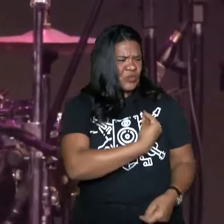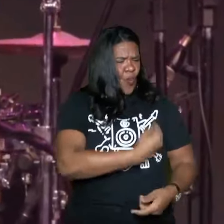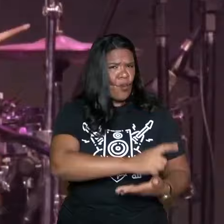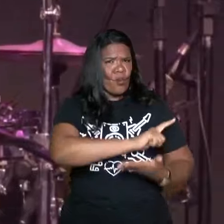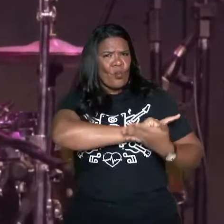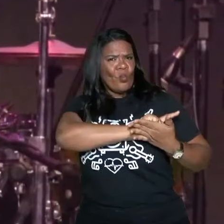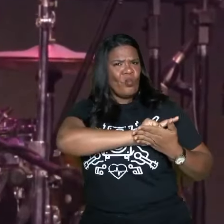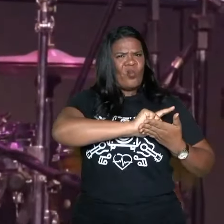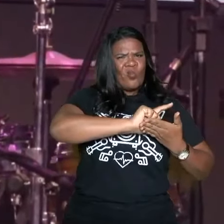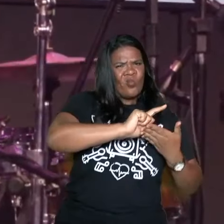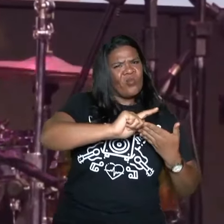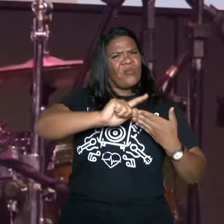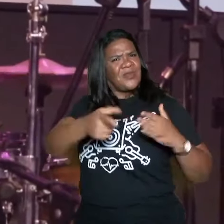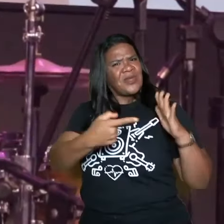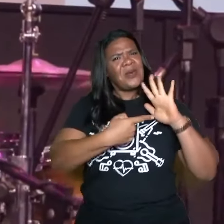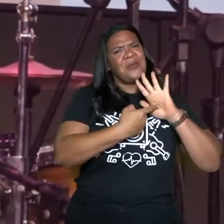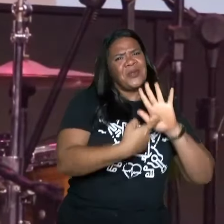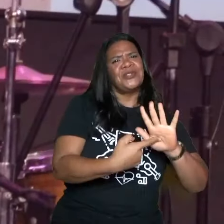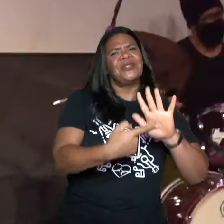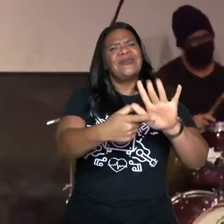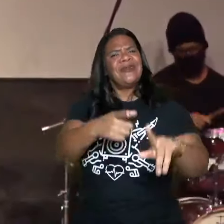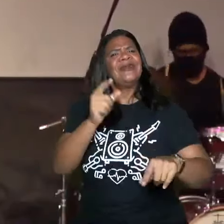Grava isso aí pra mim, vai você pulando, vai.